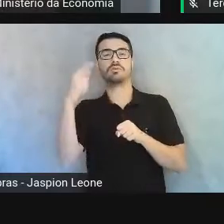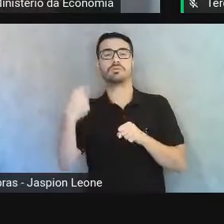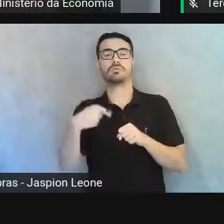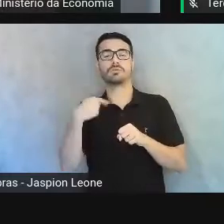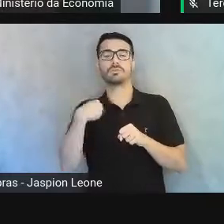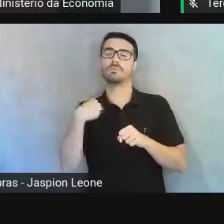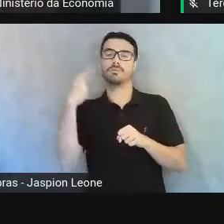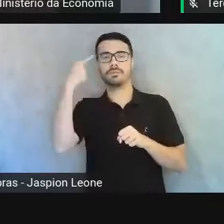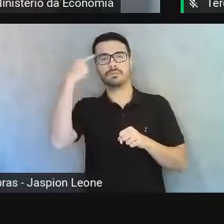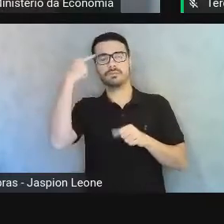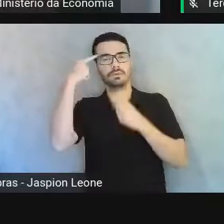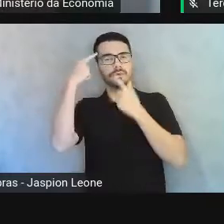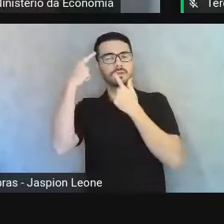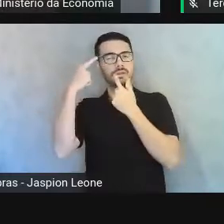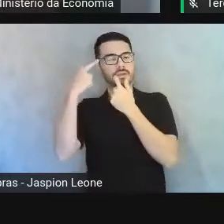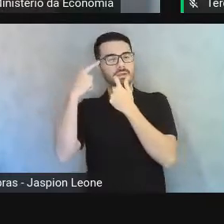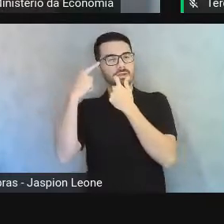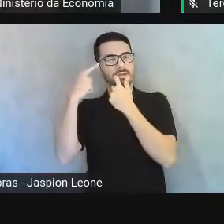minha